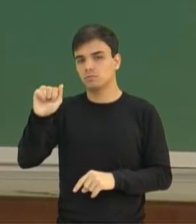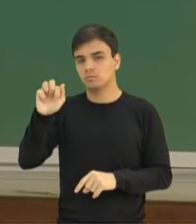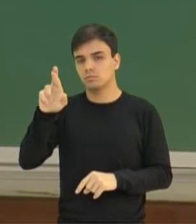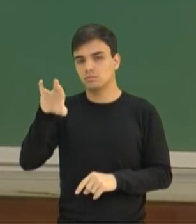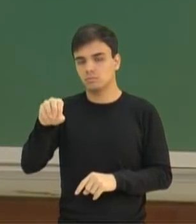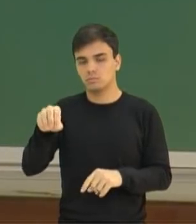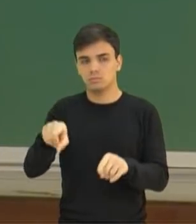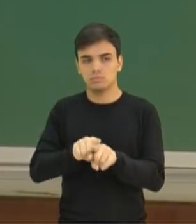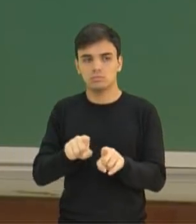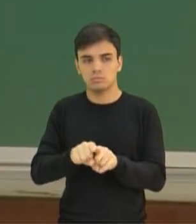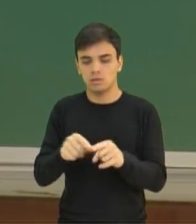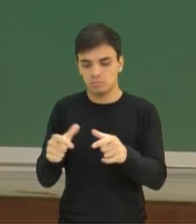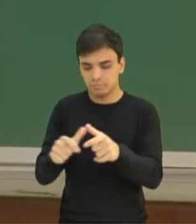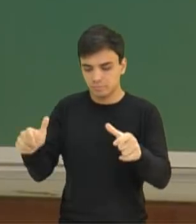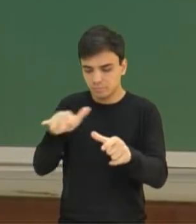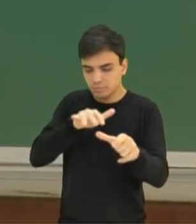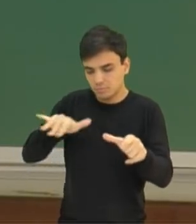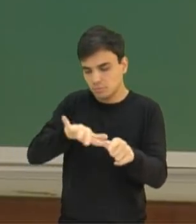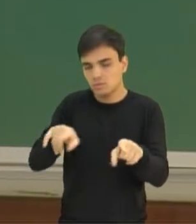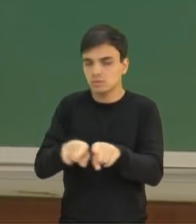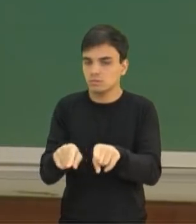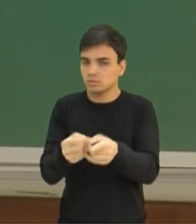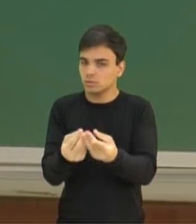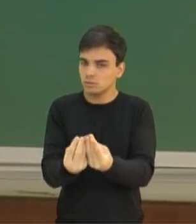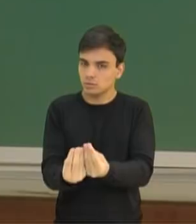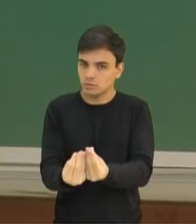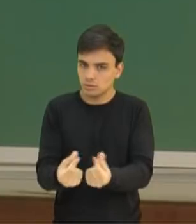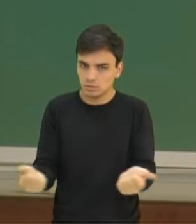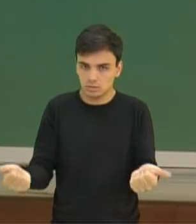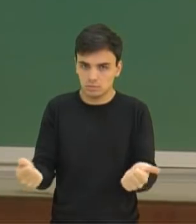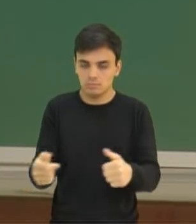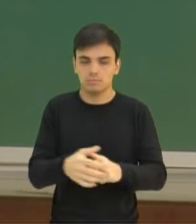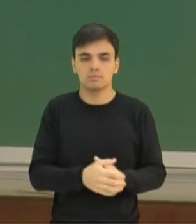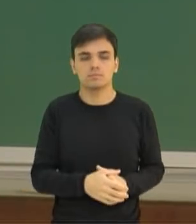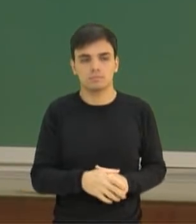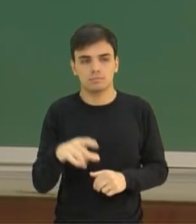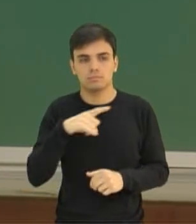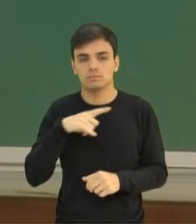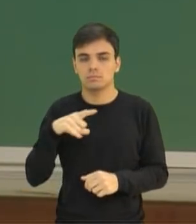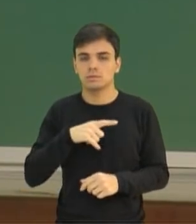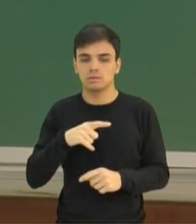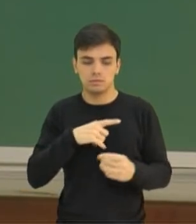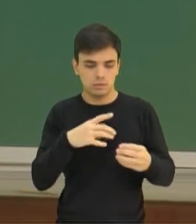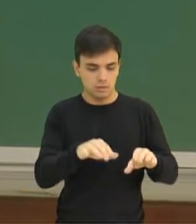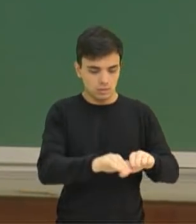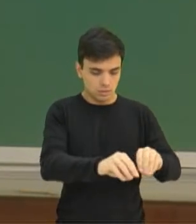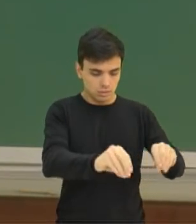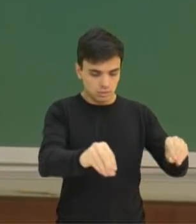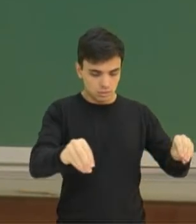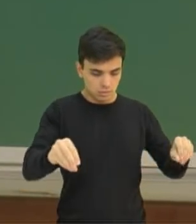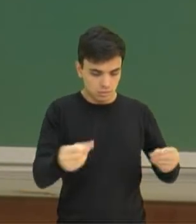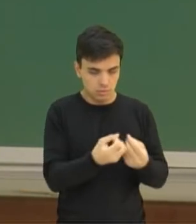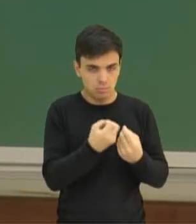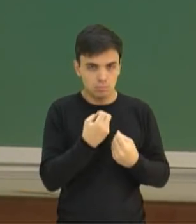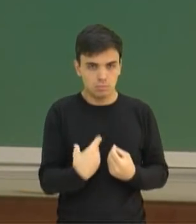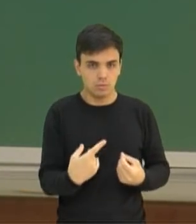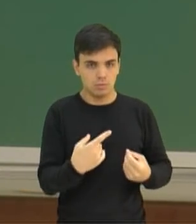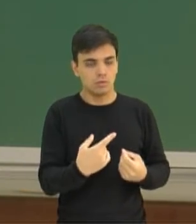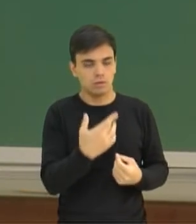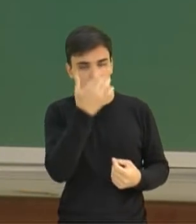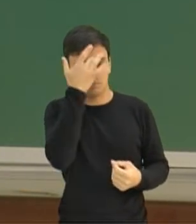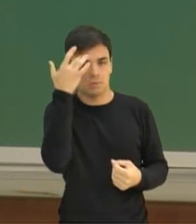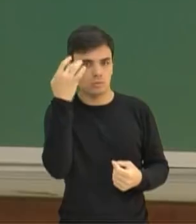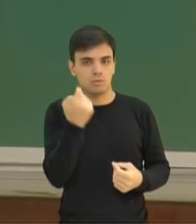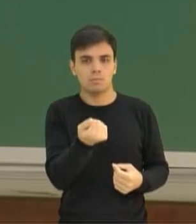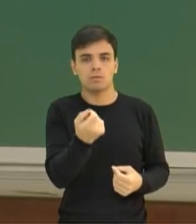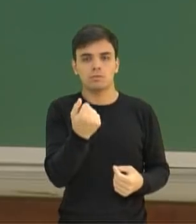sertão nordestino pelo fenômeno das secas. Então, nós vamos ter a concentração de terras férteis ali na mão de poucas pessoas,